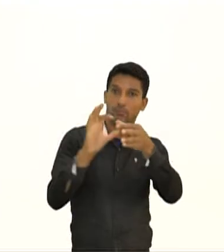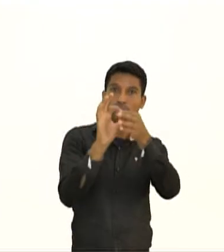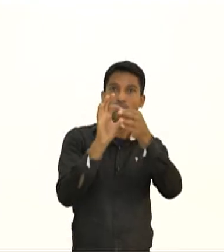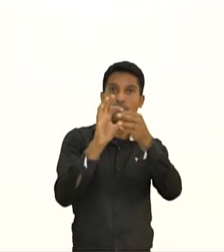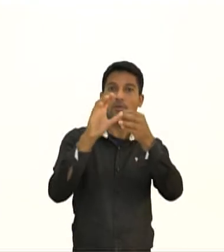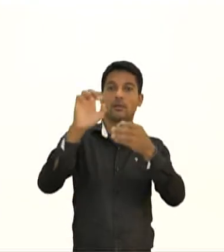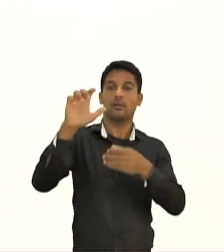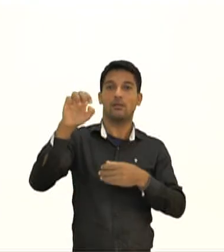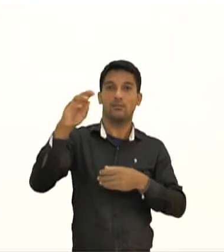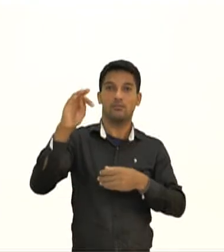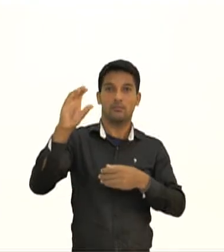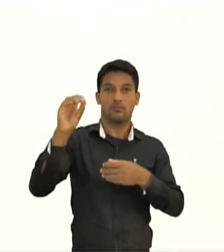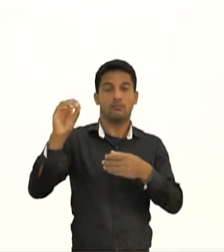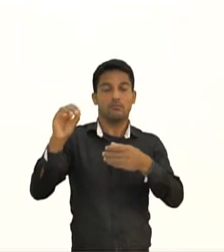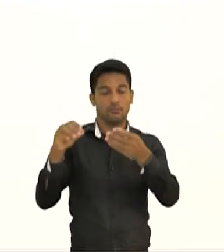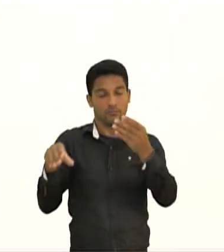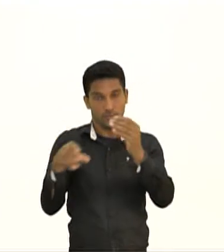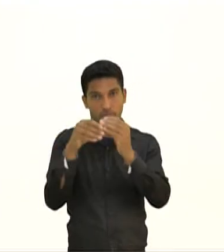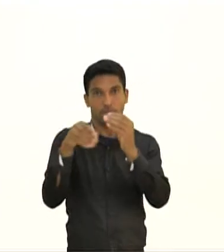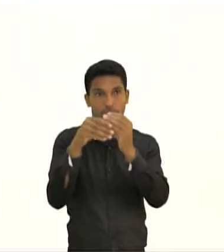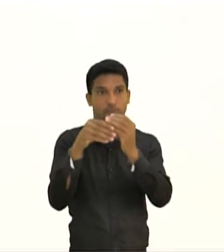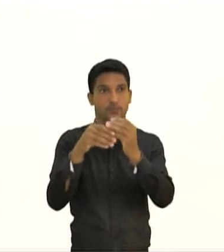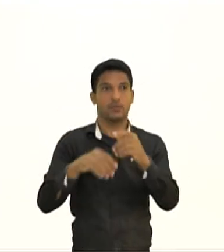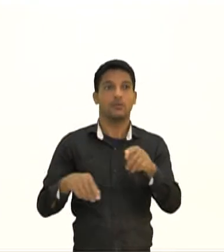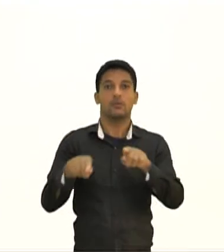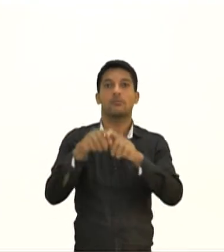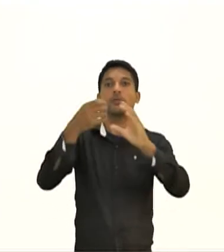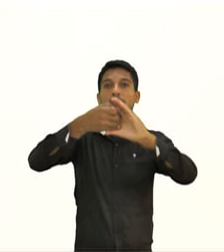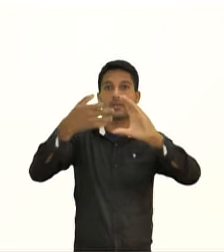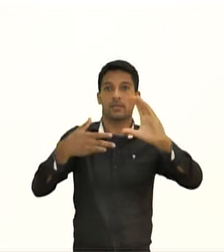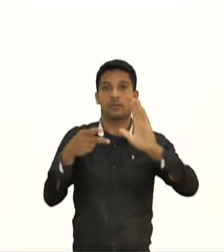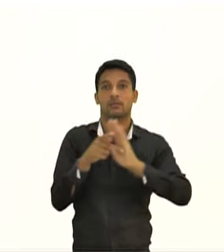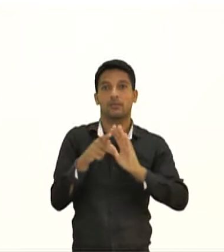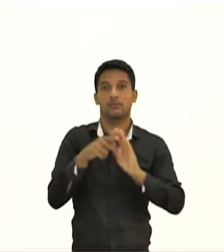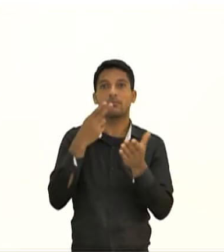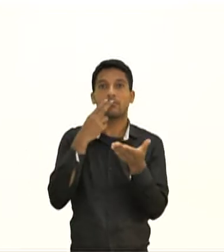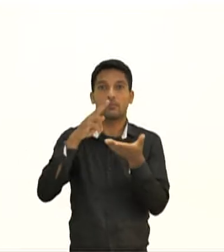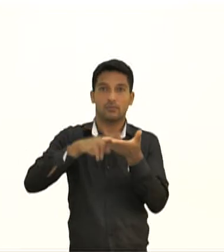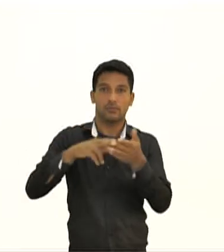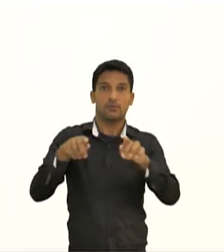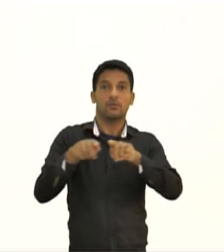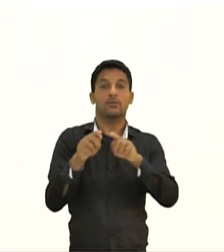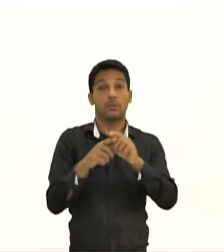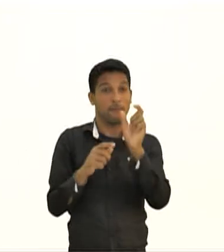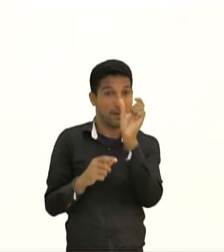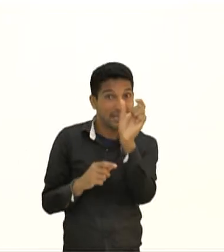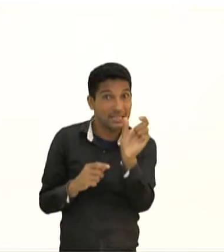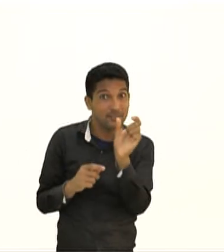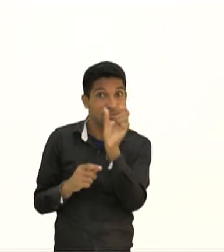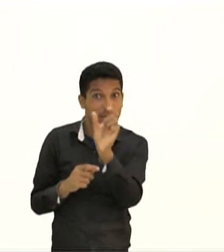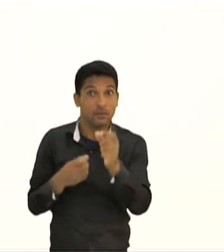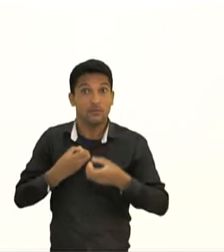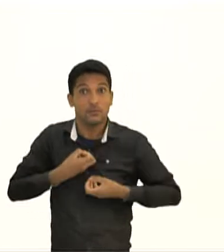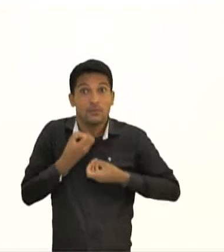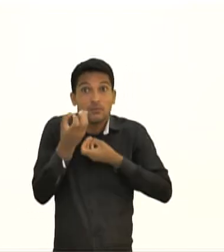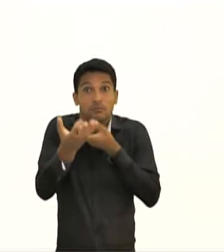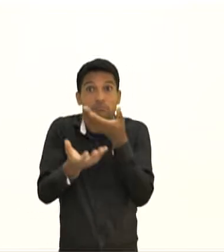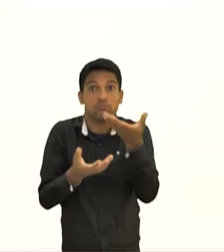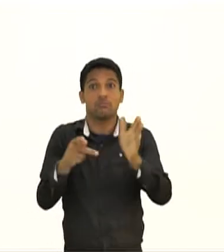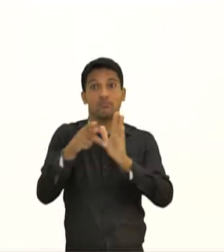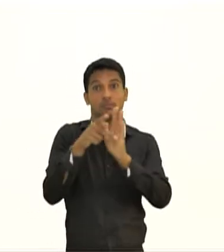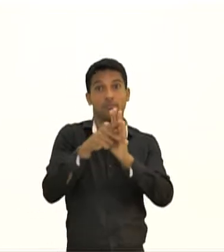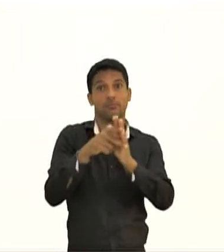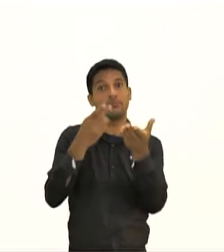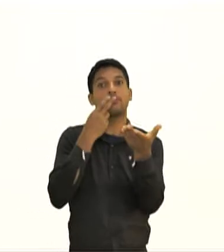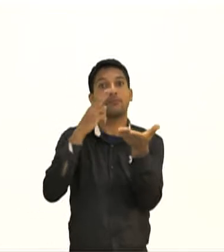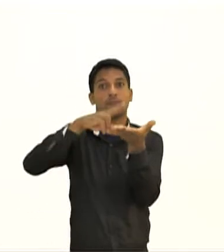reclamação e solicitação e fazer inferência do significado de palavras ou expressões. Observem que